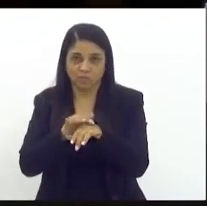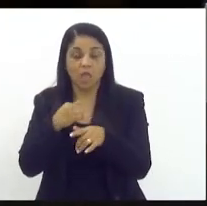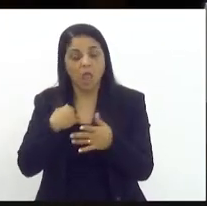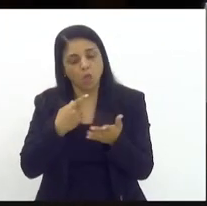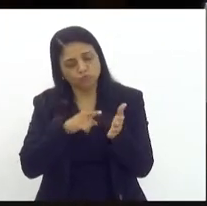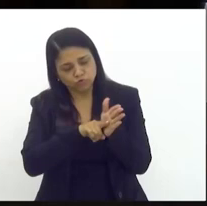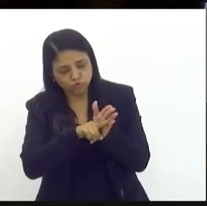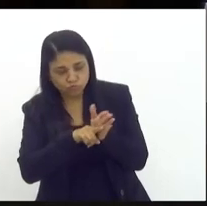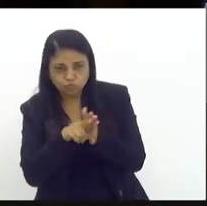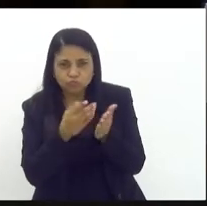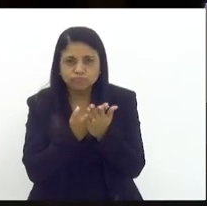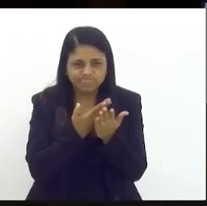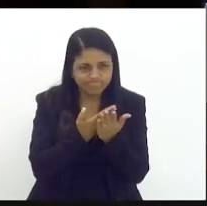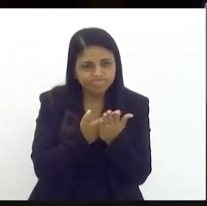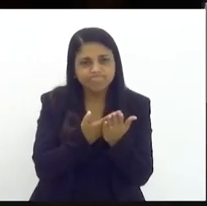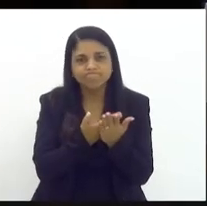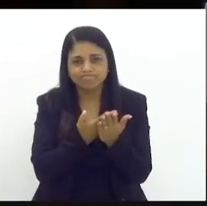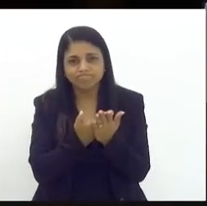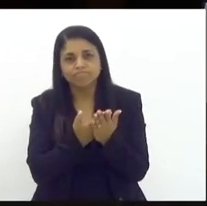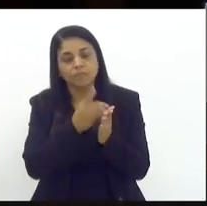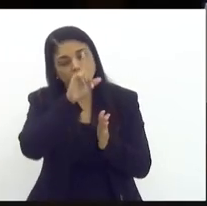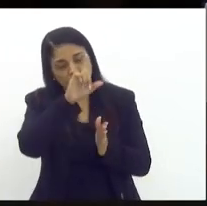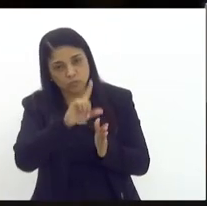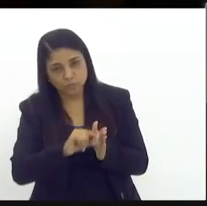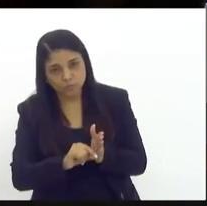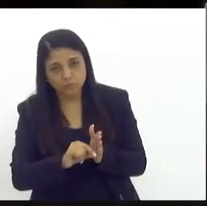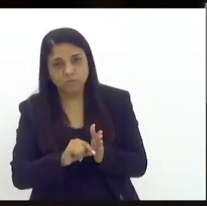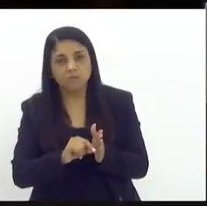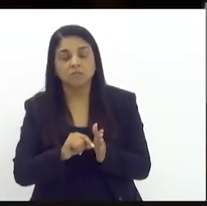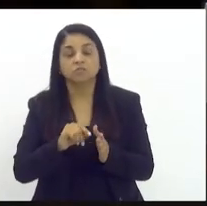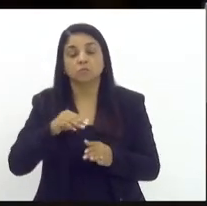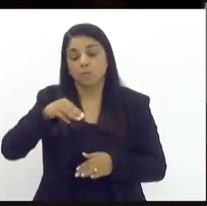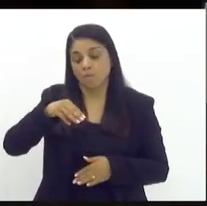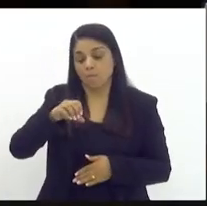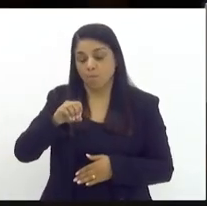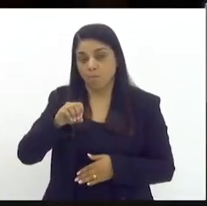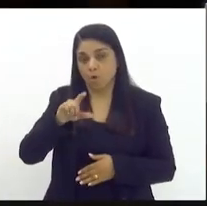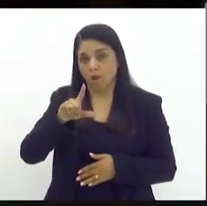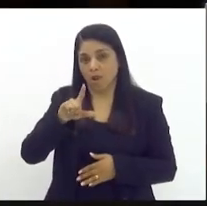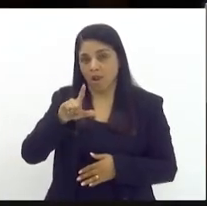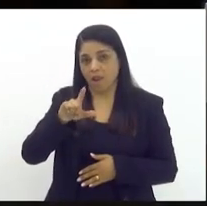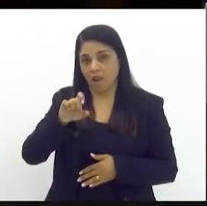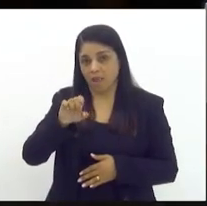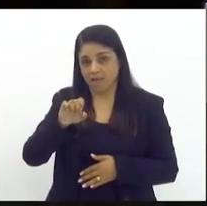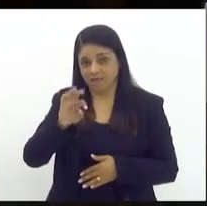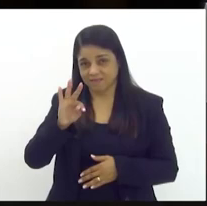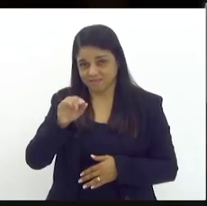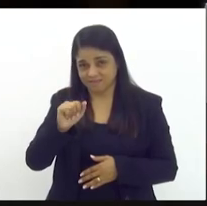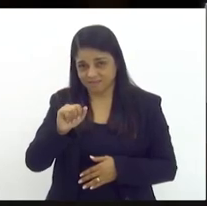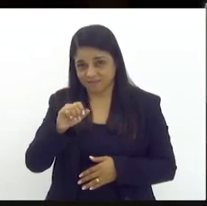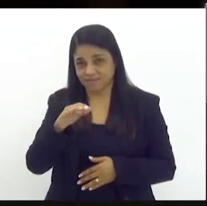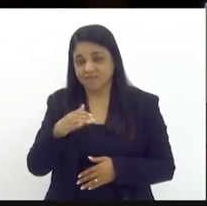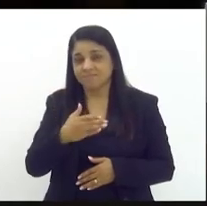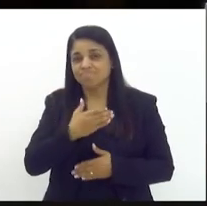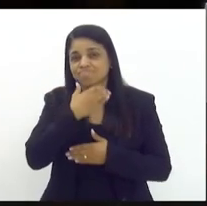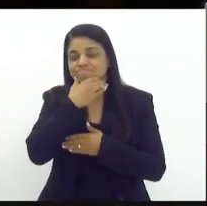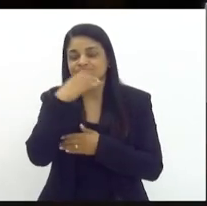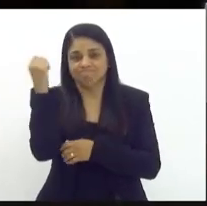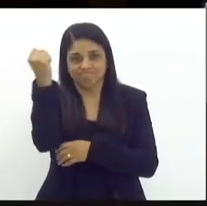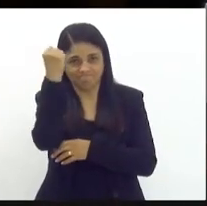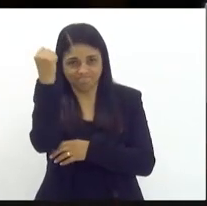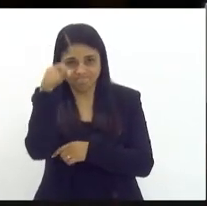sobre a dedução de isenção de moléstias graves é o seguinte o custo da isenção de morar essas frases